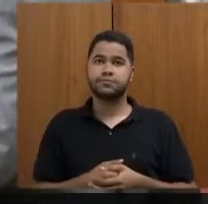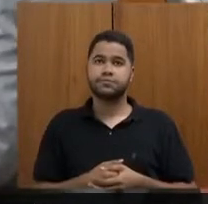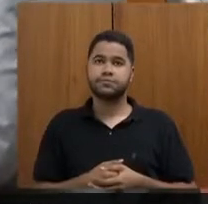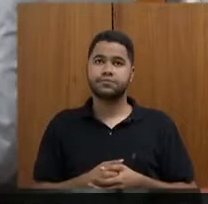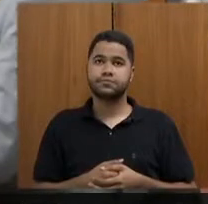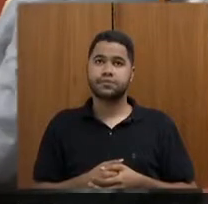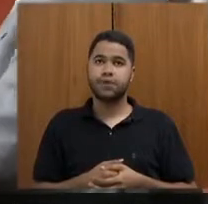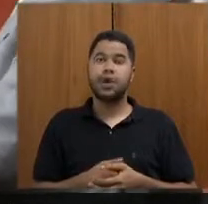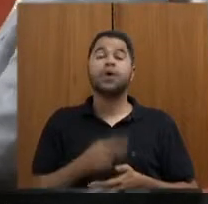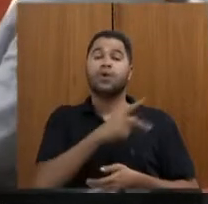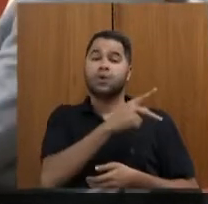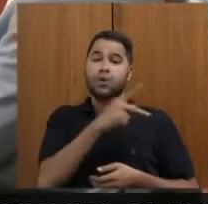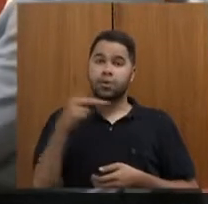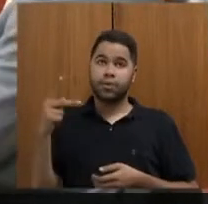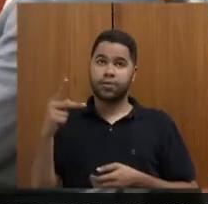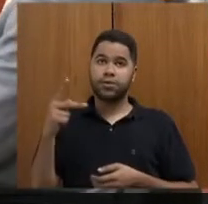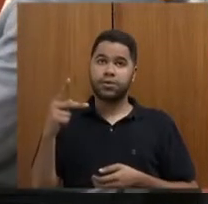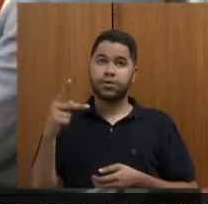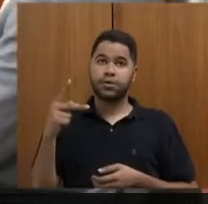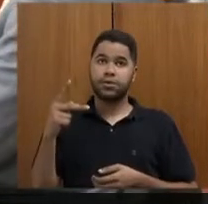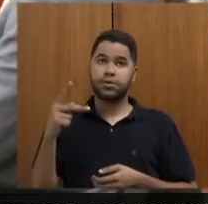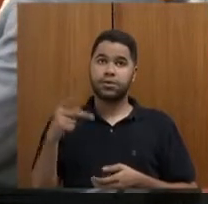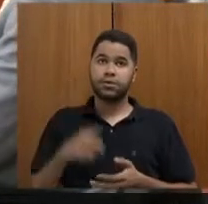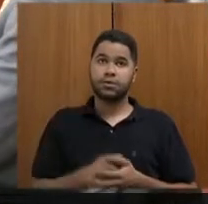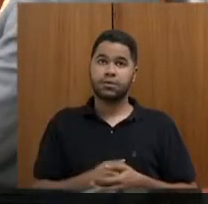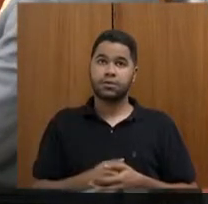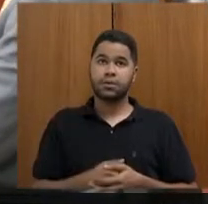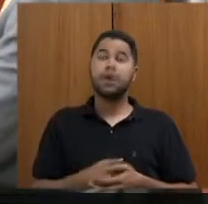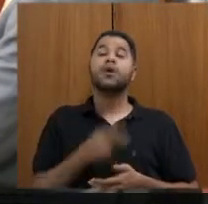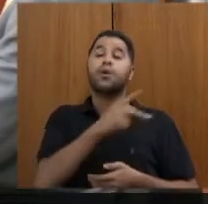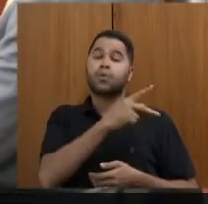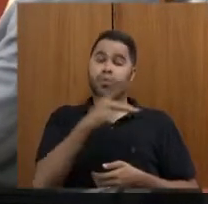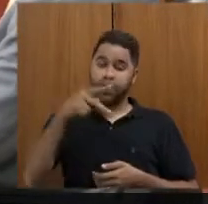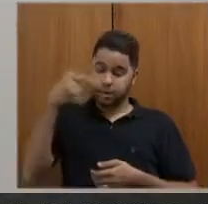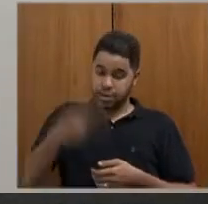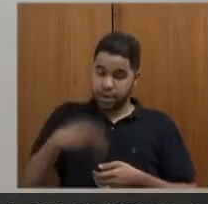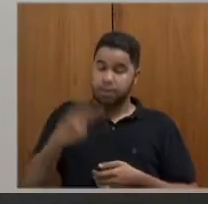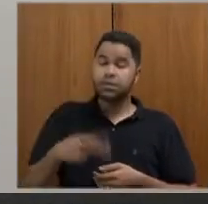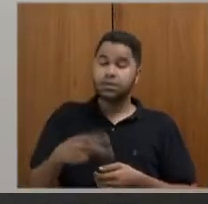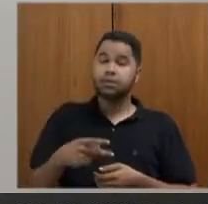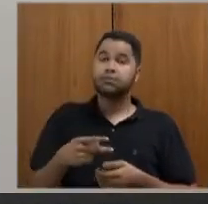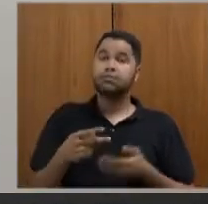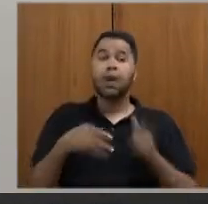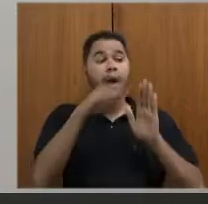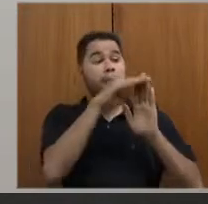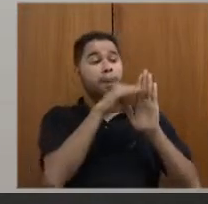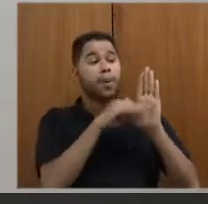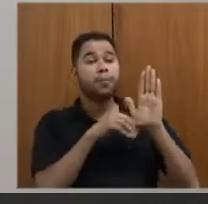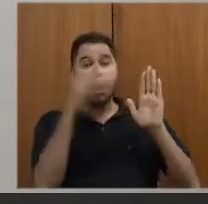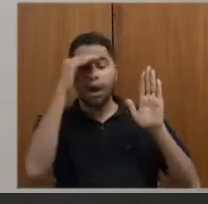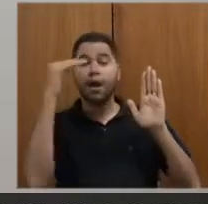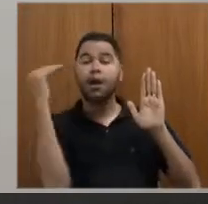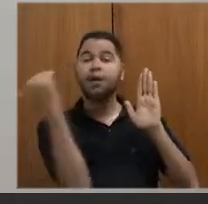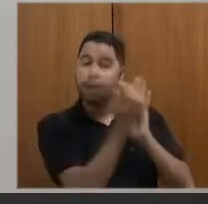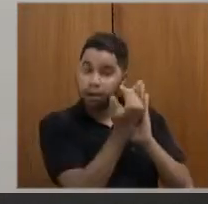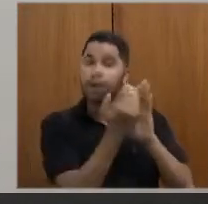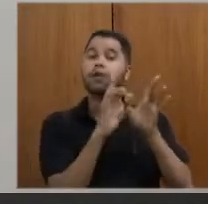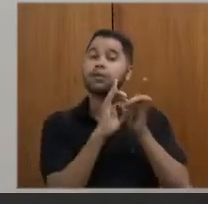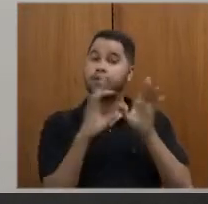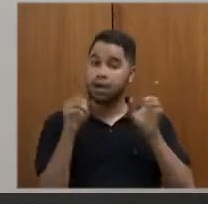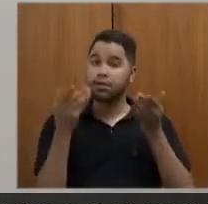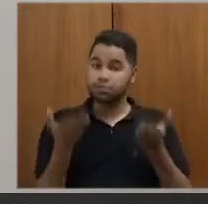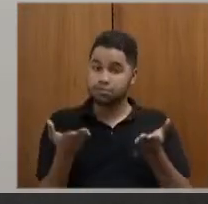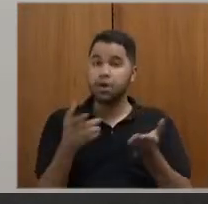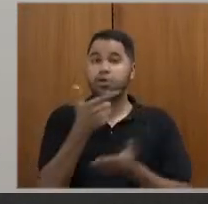Como presidenta da... A senhora está determinando que eu me retire, então? Como presidenta da sessão, em cumprimento à resolução, à deliberação